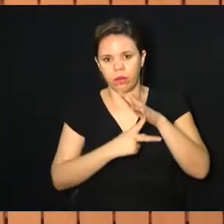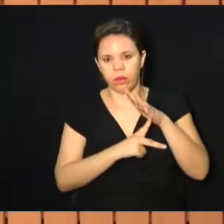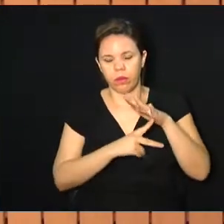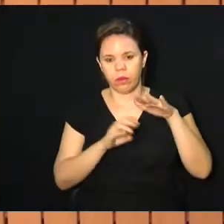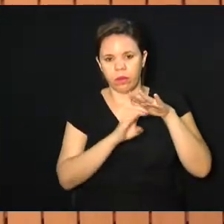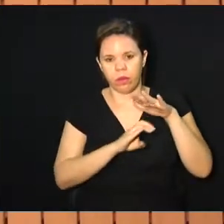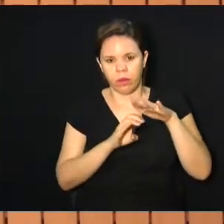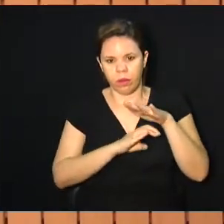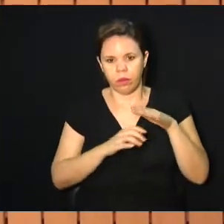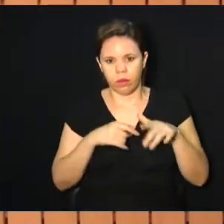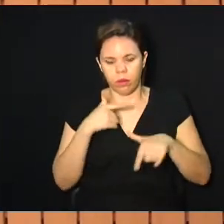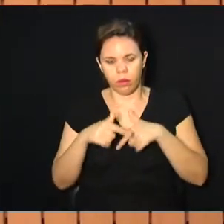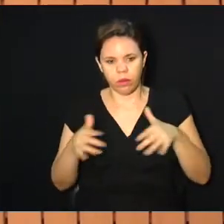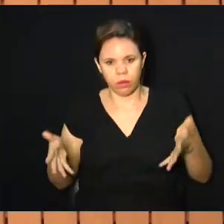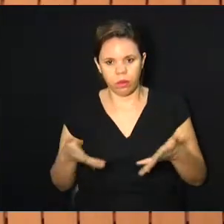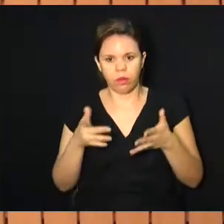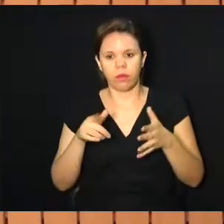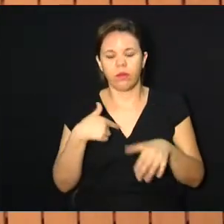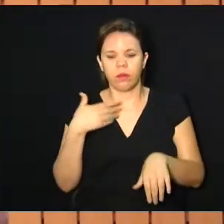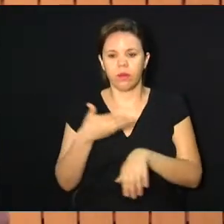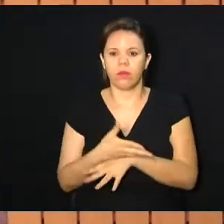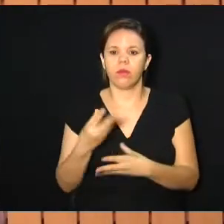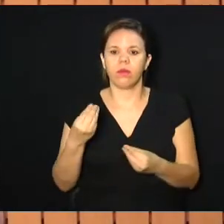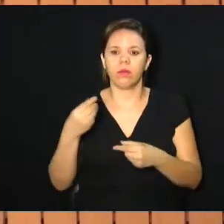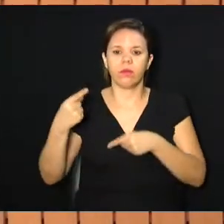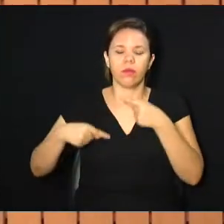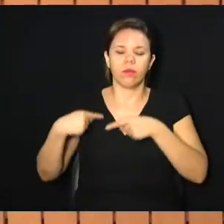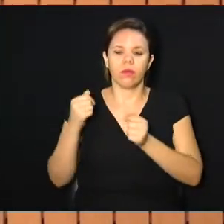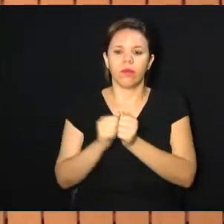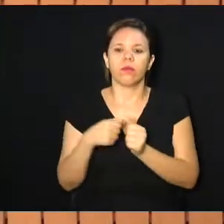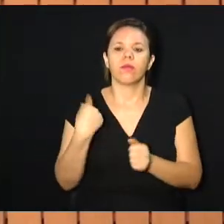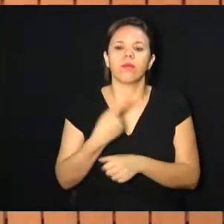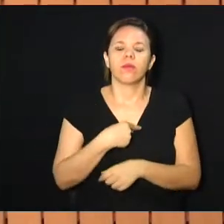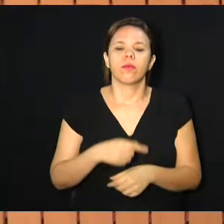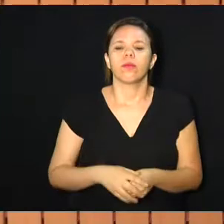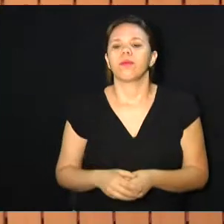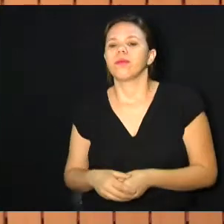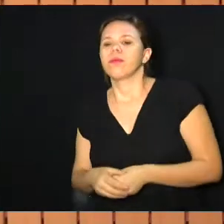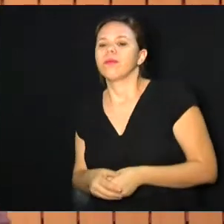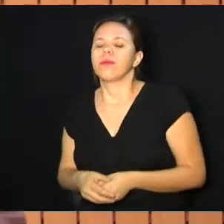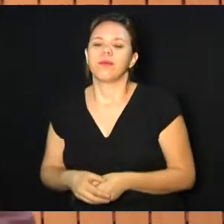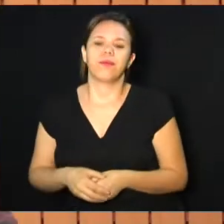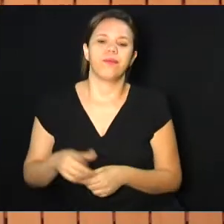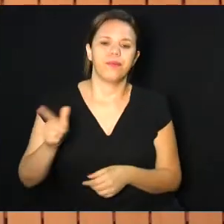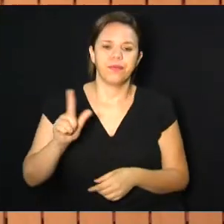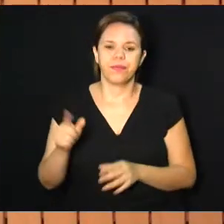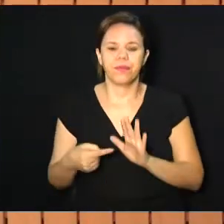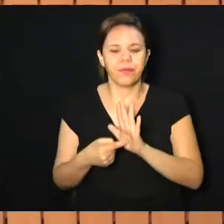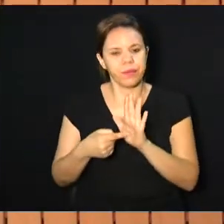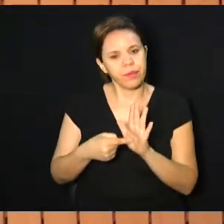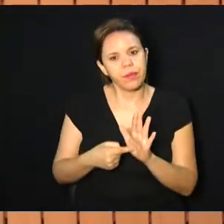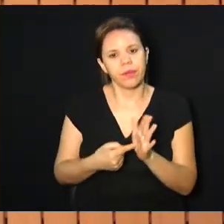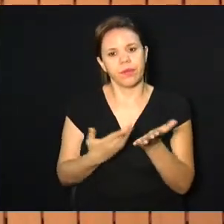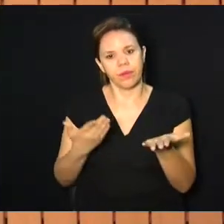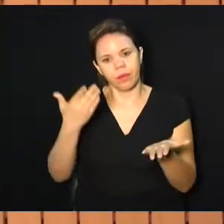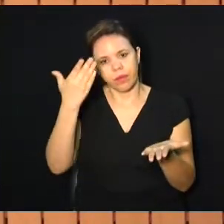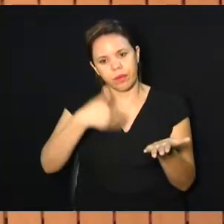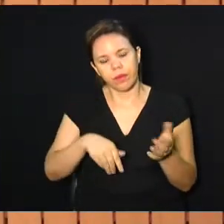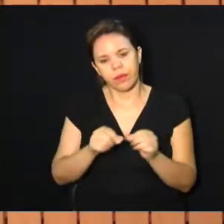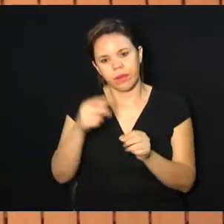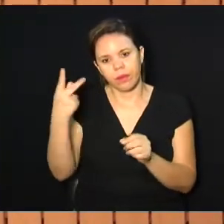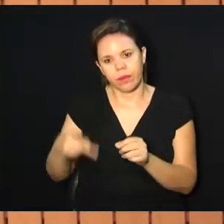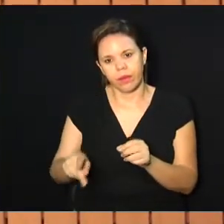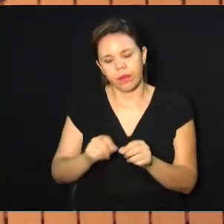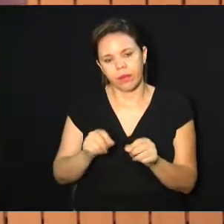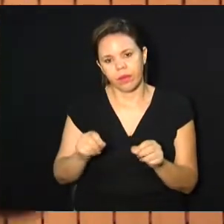das Empresas lá é bastante ativo e participou de muitos debates com a gente, né, para óbvio, mostrando o lado deles, e que também é